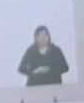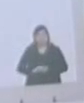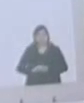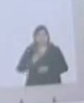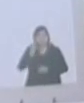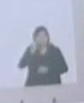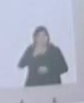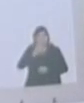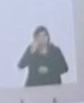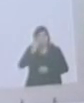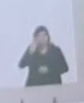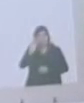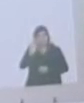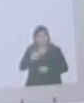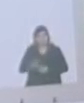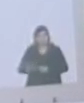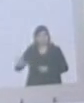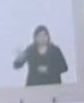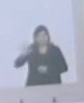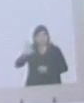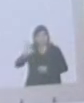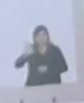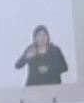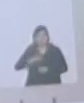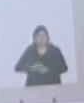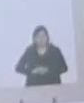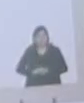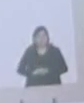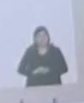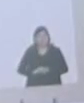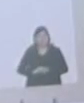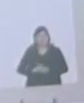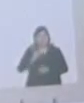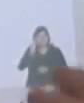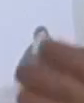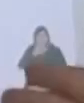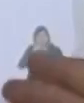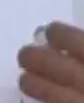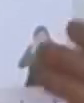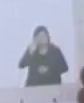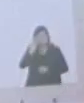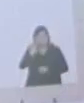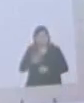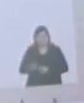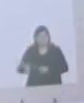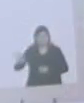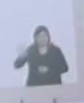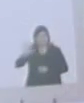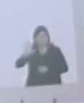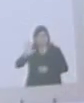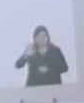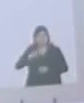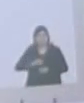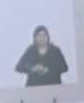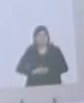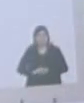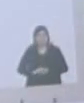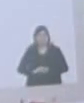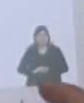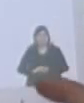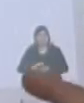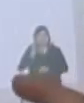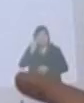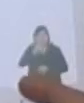o que o eleitor encontrará em loco na sessão então tem a ordem aqui de votação e tá um